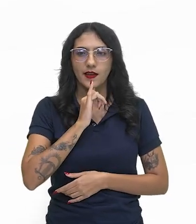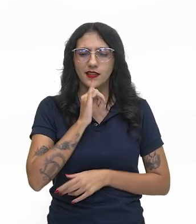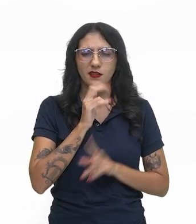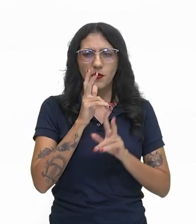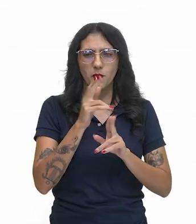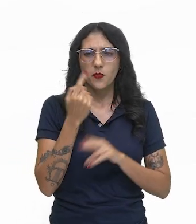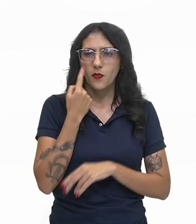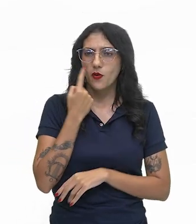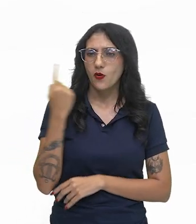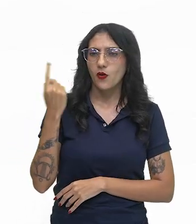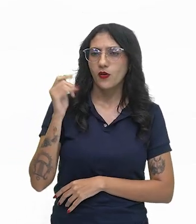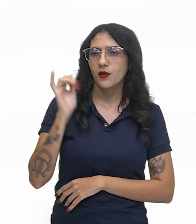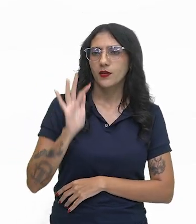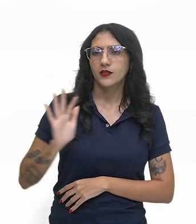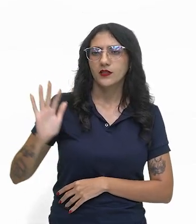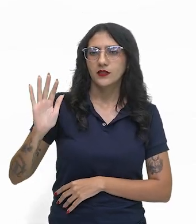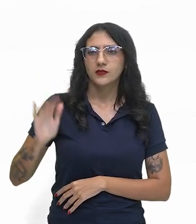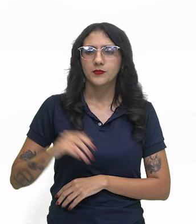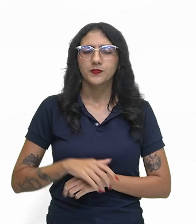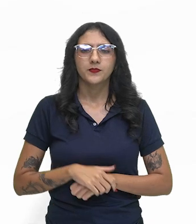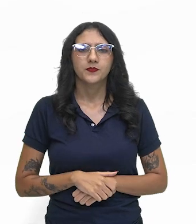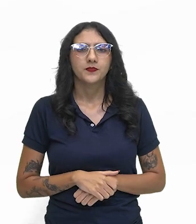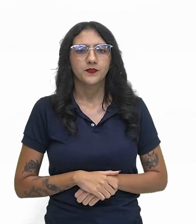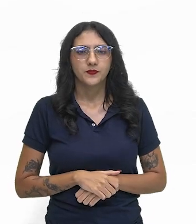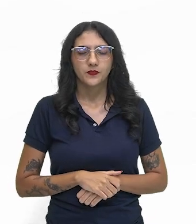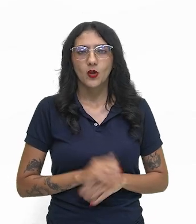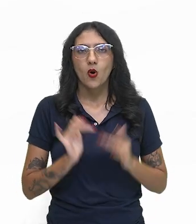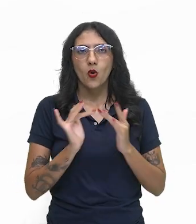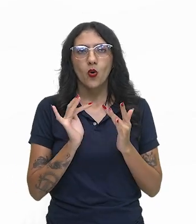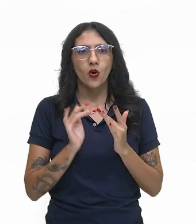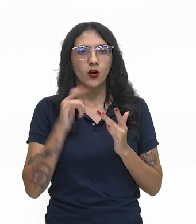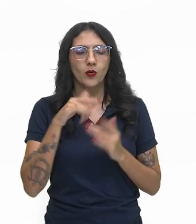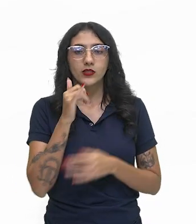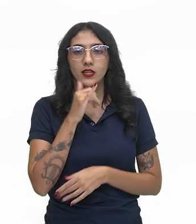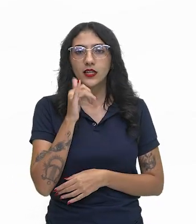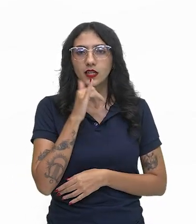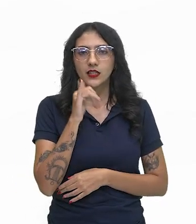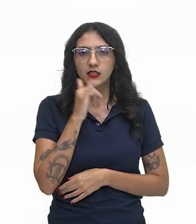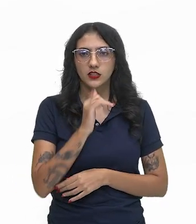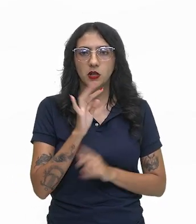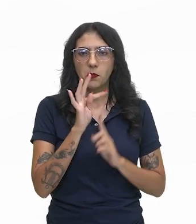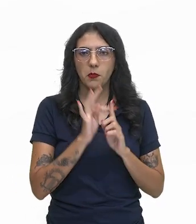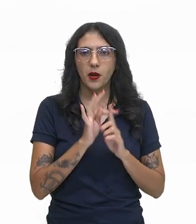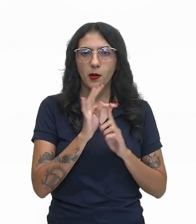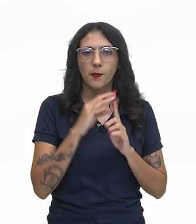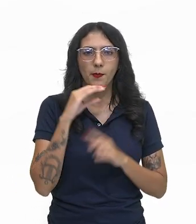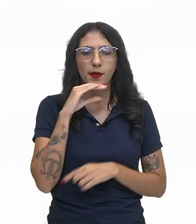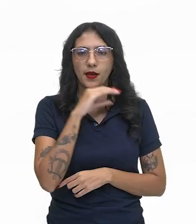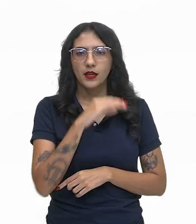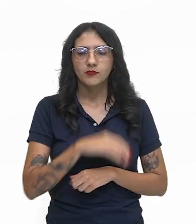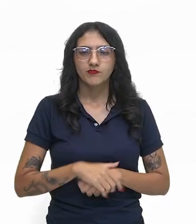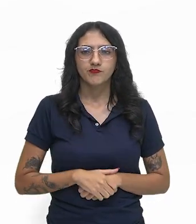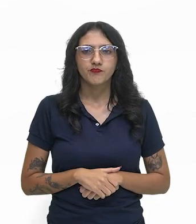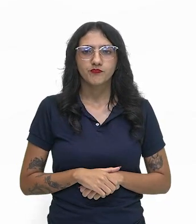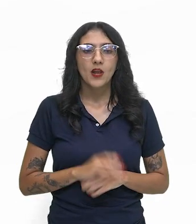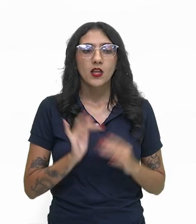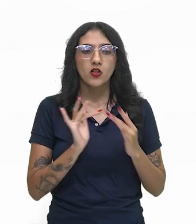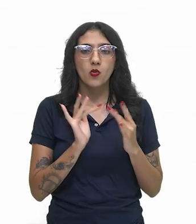aí na imagem, a energia térmica, olha só, passa